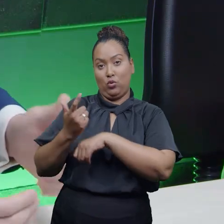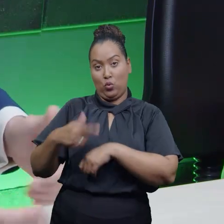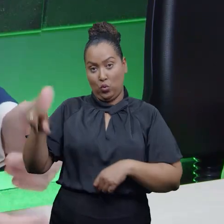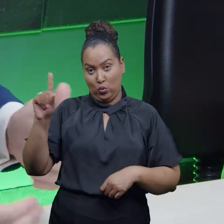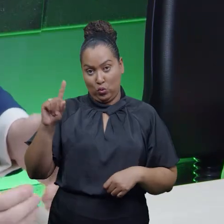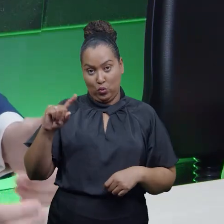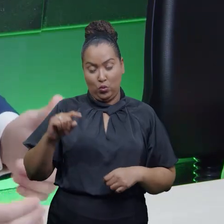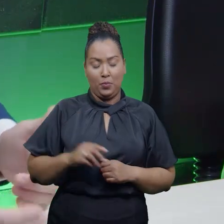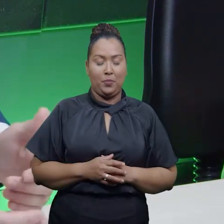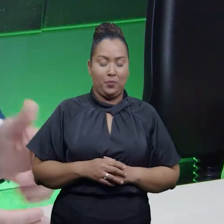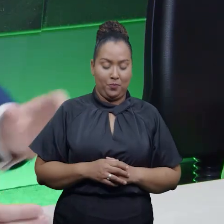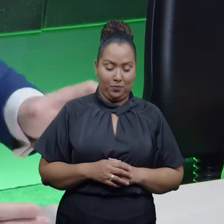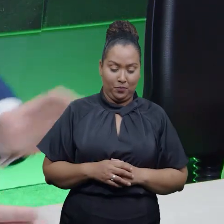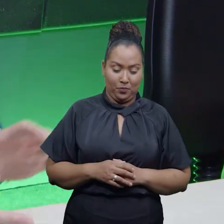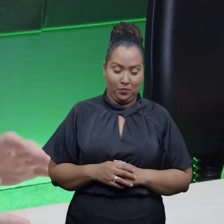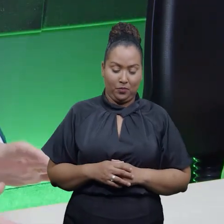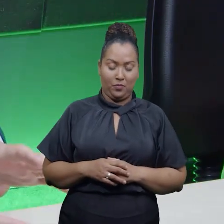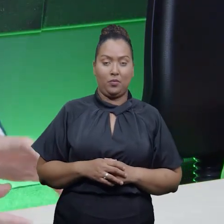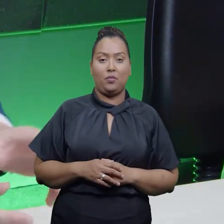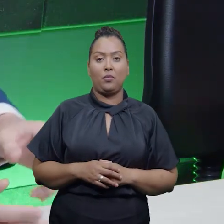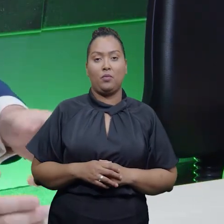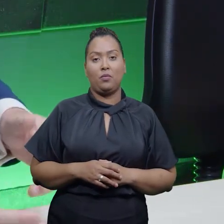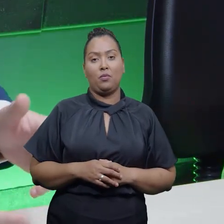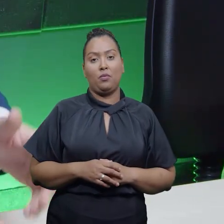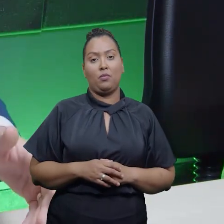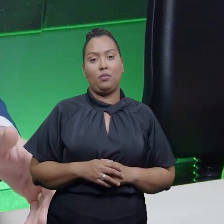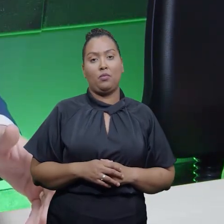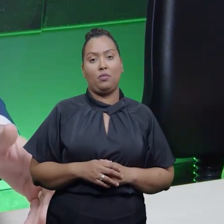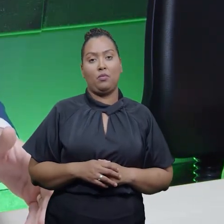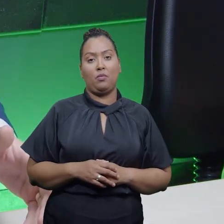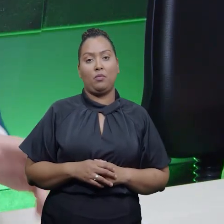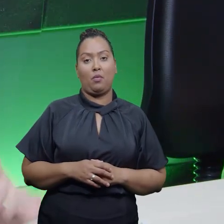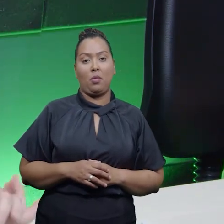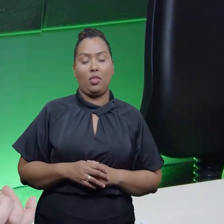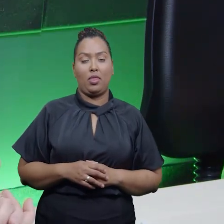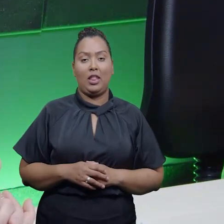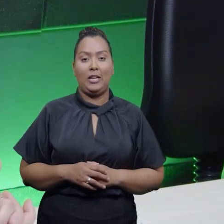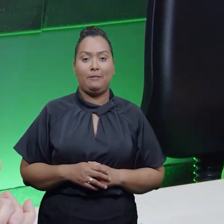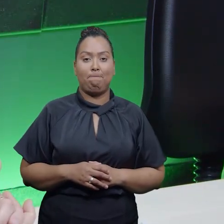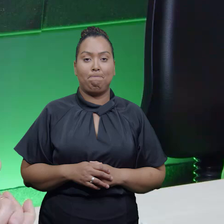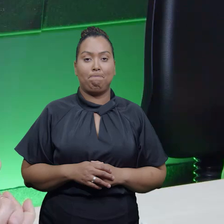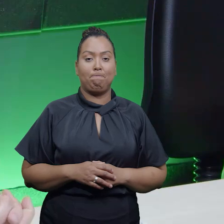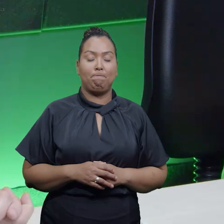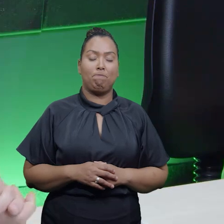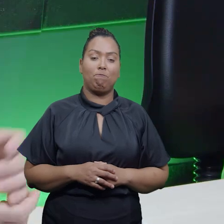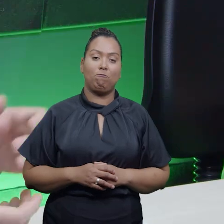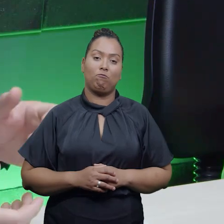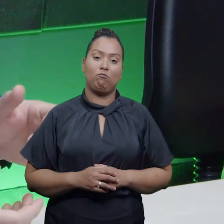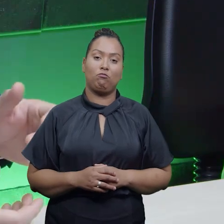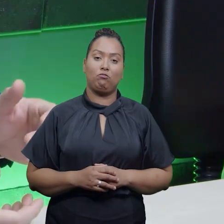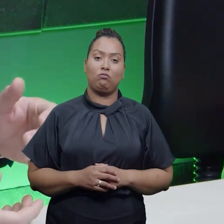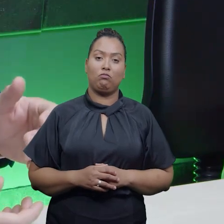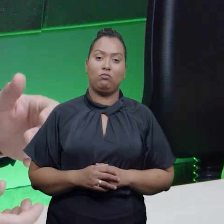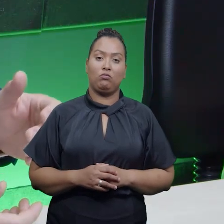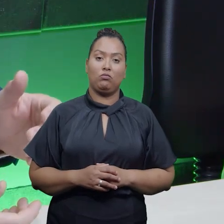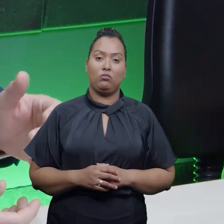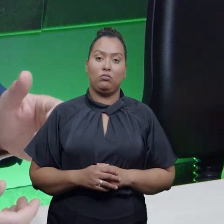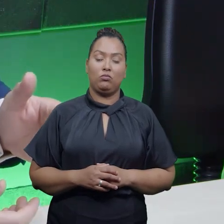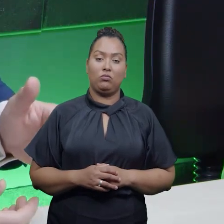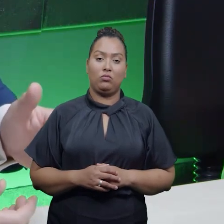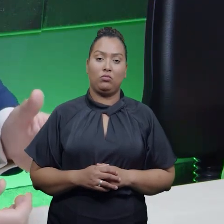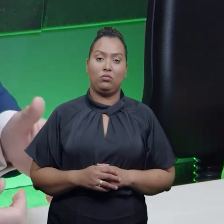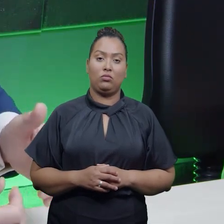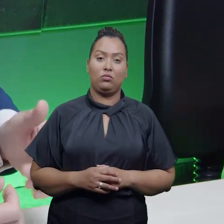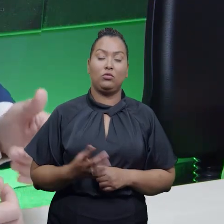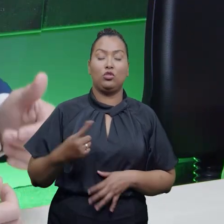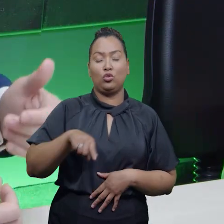que a gestão mudou, está iniciando uma nova, especificamente em relação aqui, digo, à capital, né. E nós, na verdade,